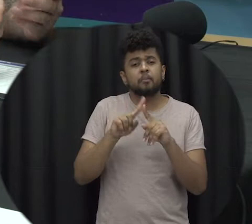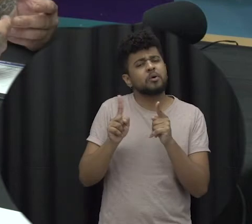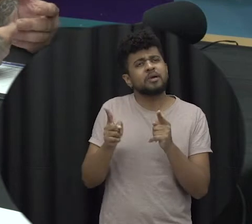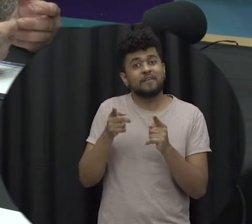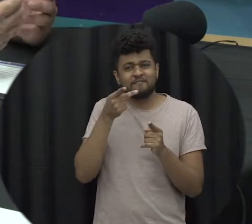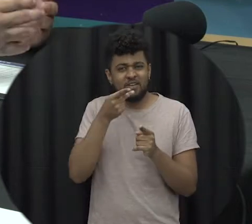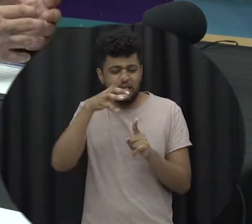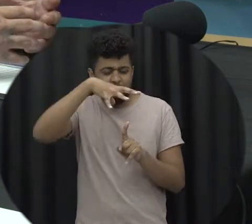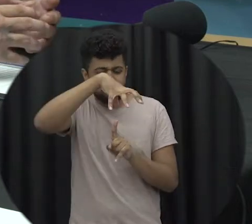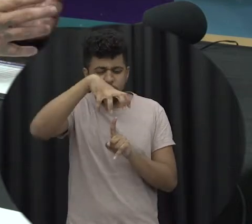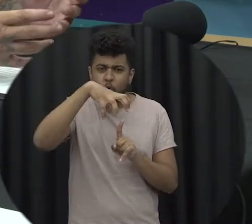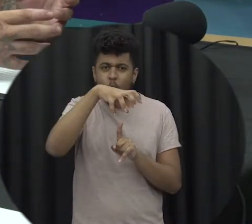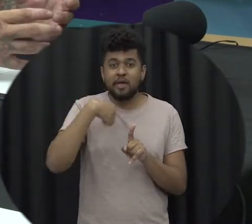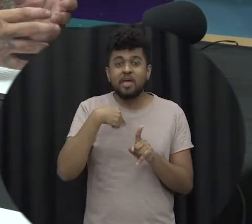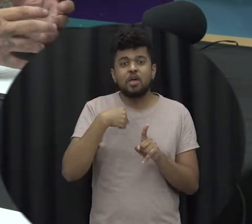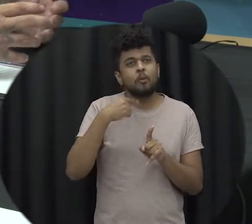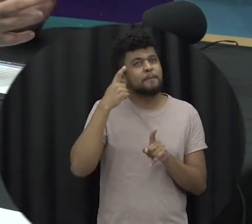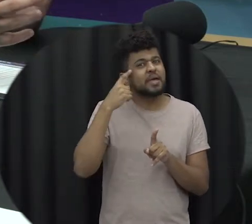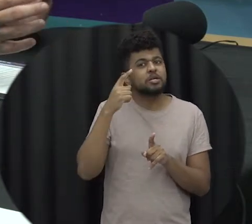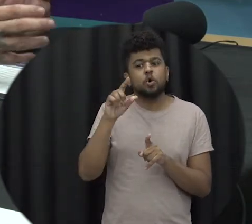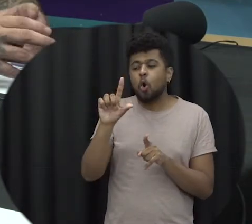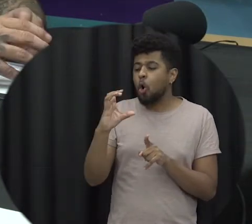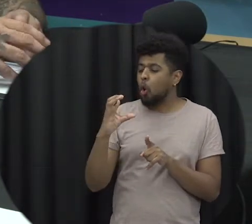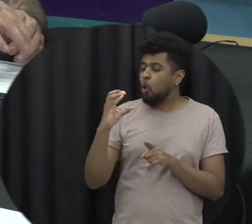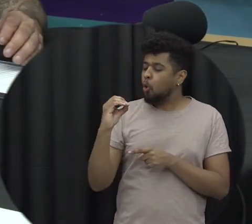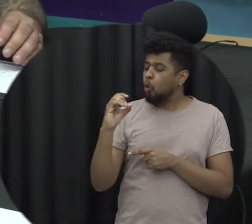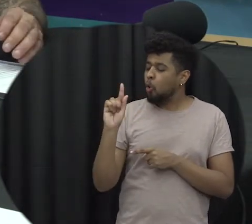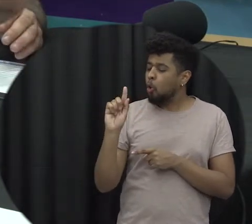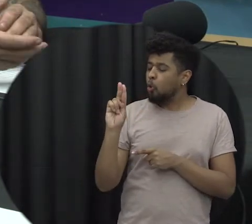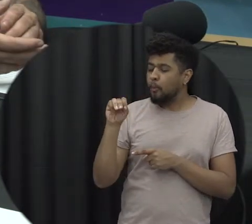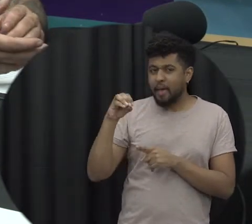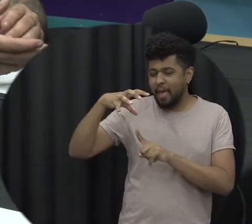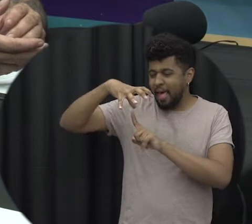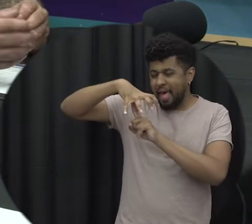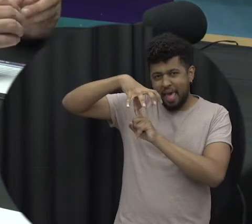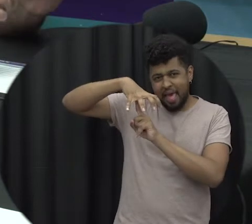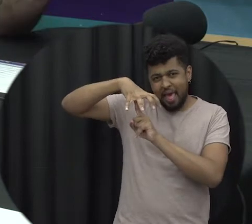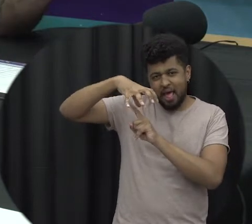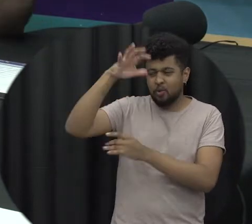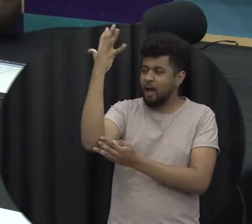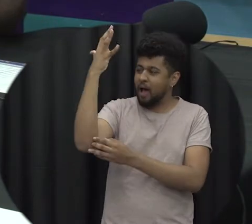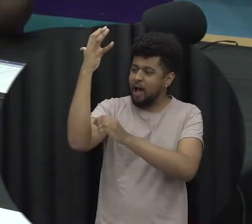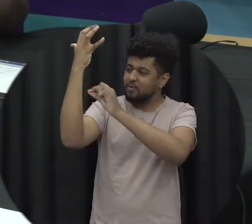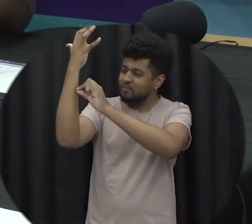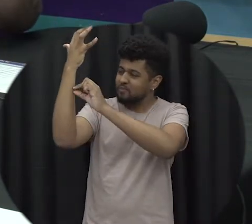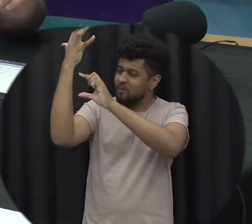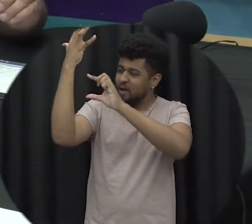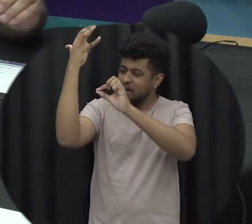assim, fala fungo, eu imagino um cogumelo, eu imagino aquela orelha de árvore, mas esses são